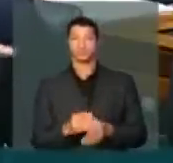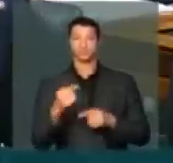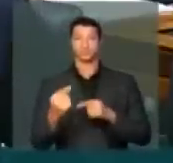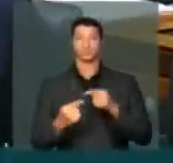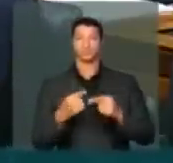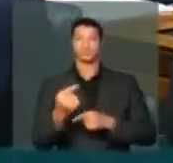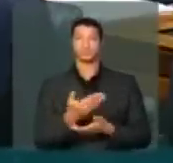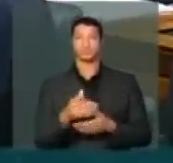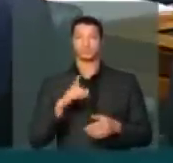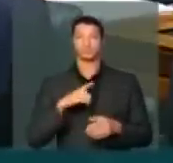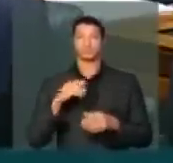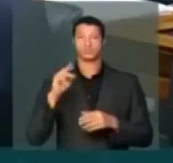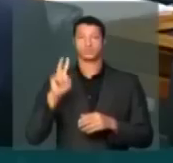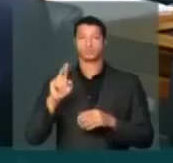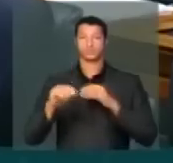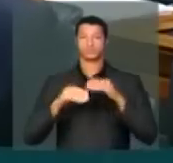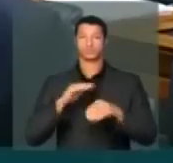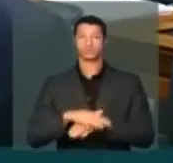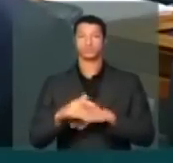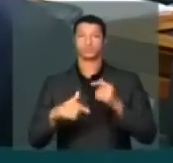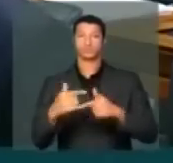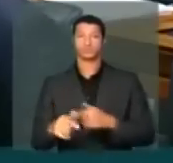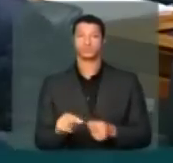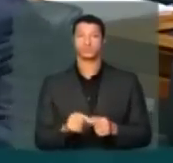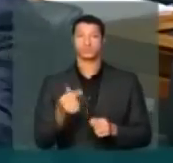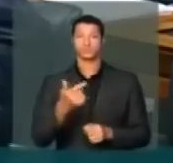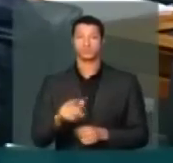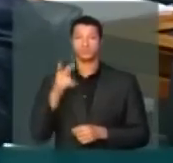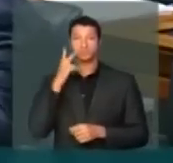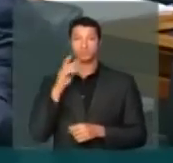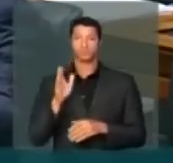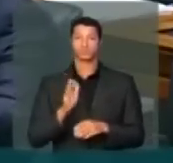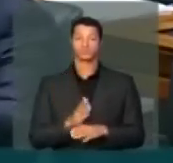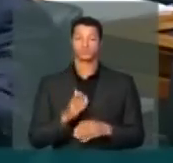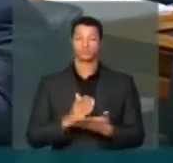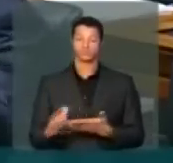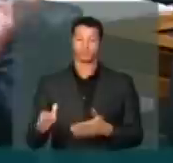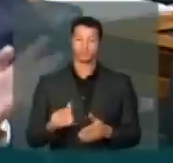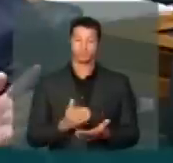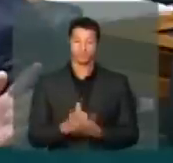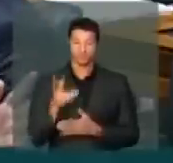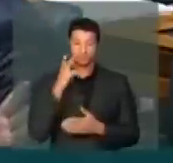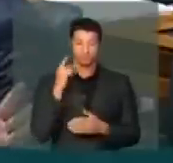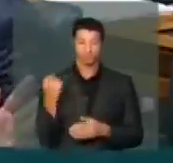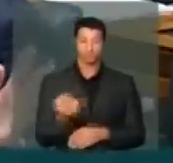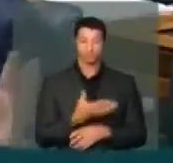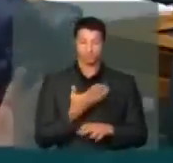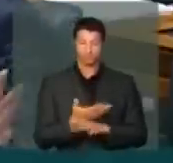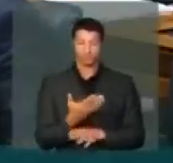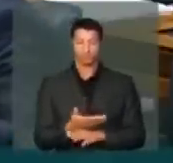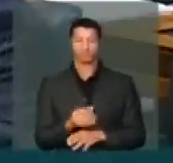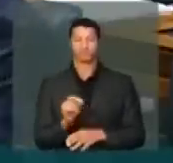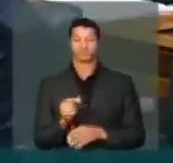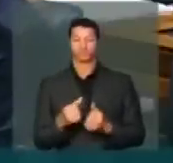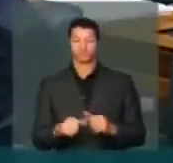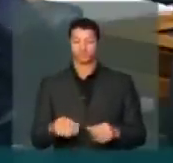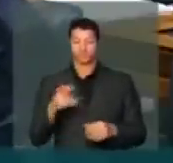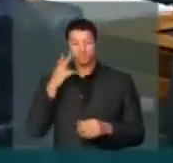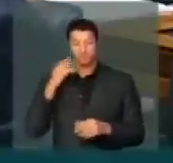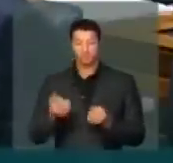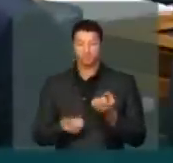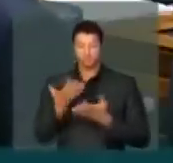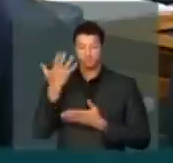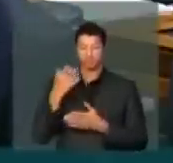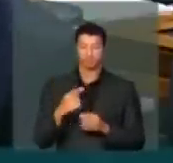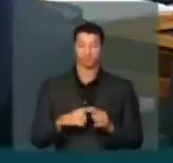nem que tenhamos que virar à noite, fazer a outra sessão, para aí sim abrir o caminho para as novas matérias que estão para ser